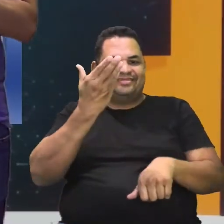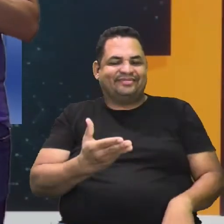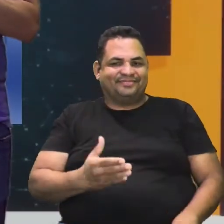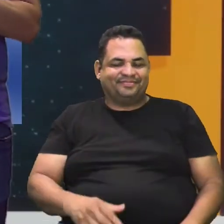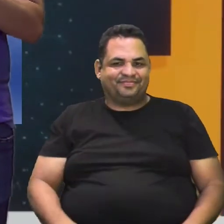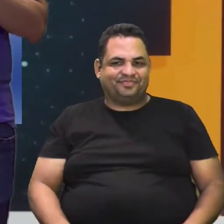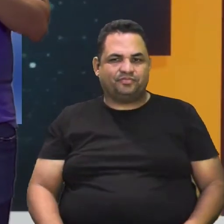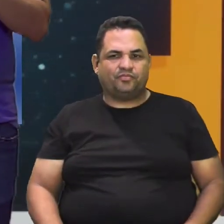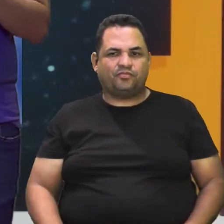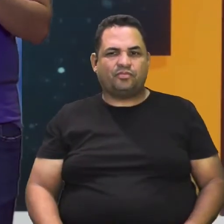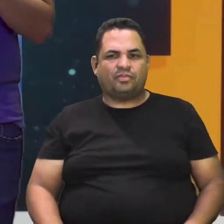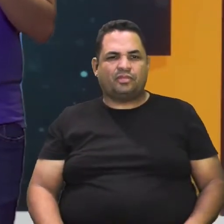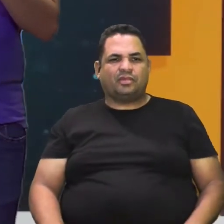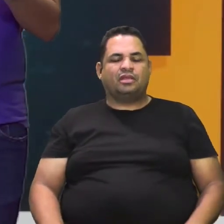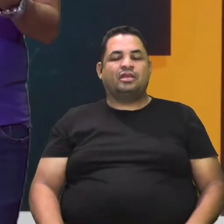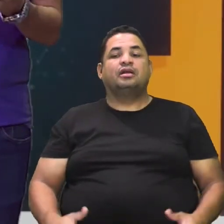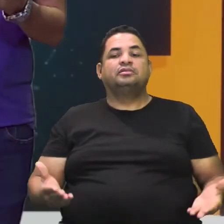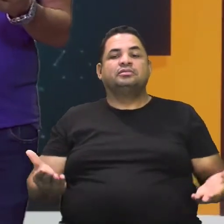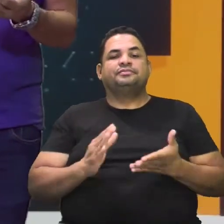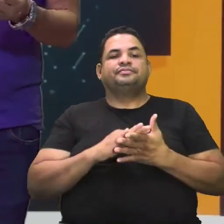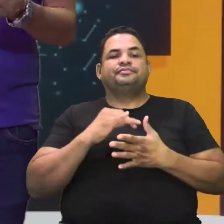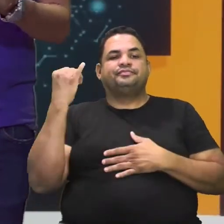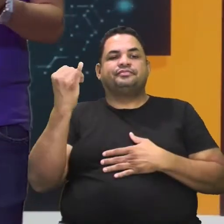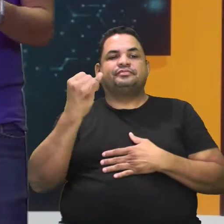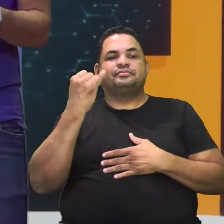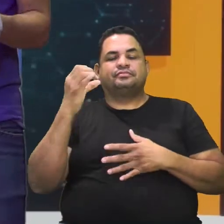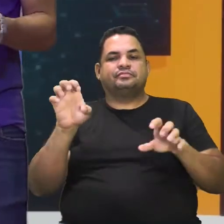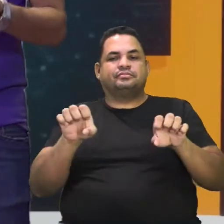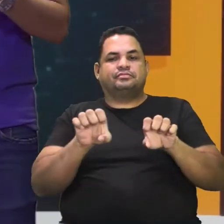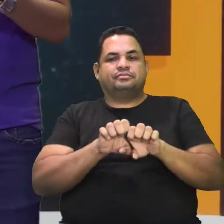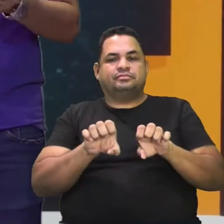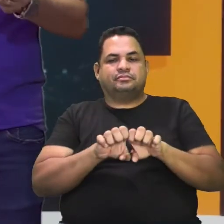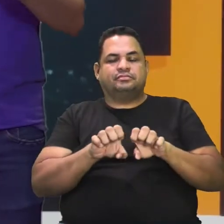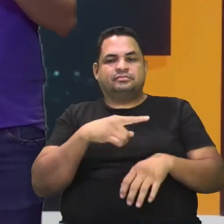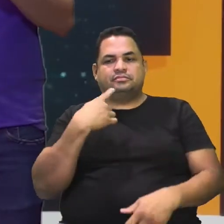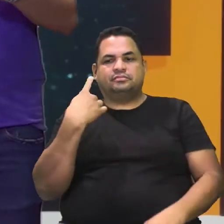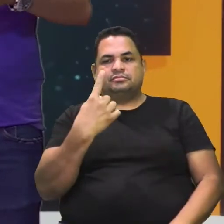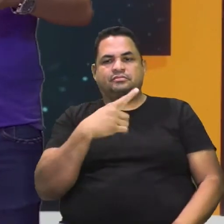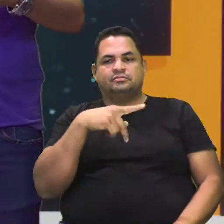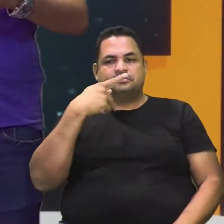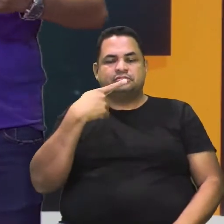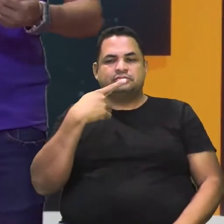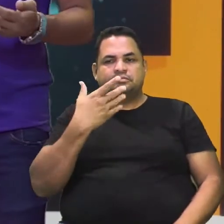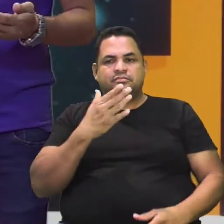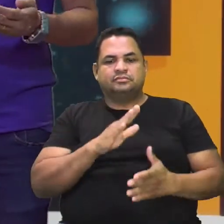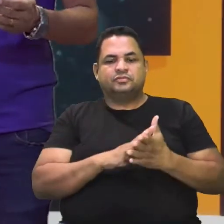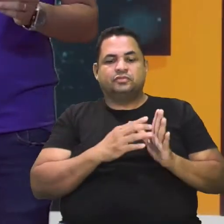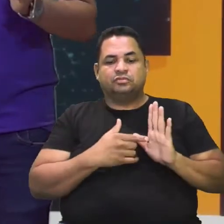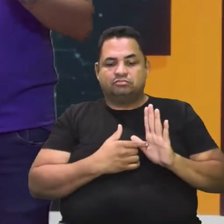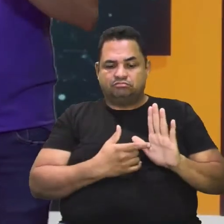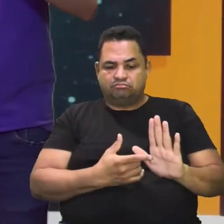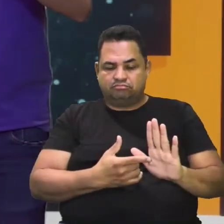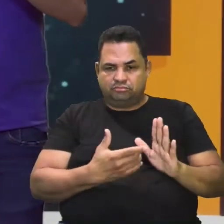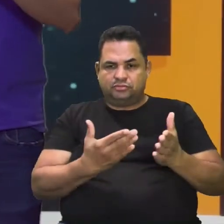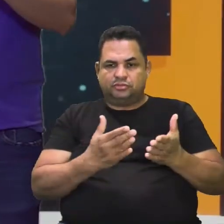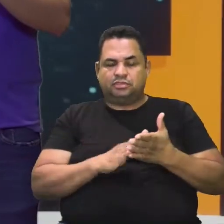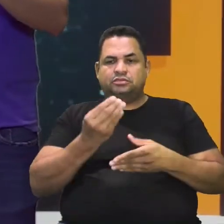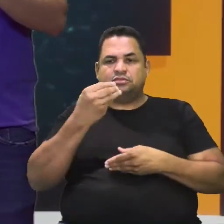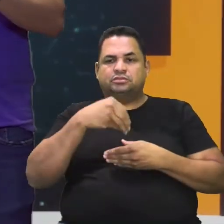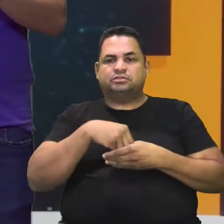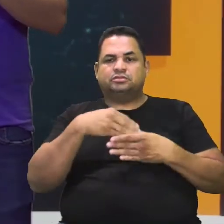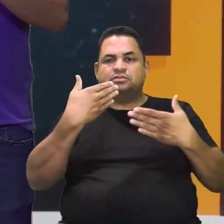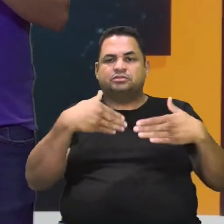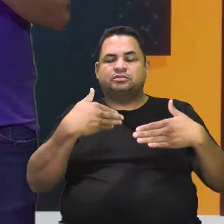ponto importante a equação, nós já falamos que vamos colocar na prova. Então, o que vocês